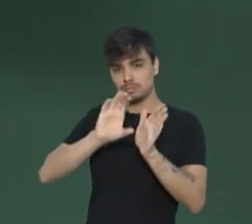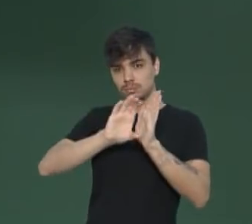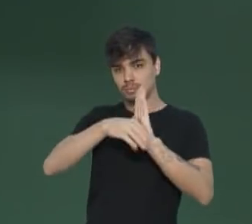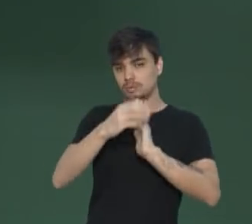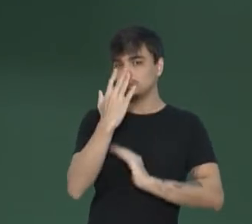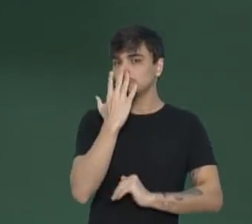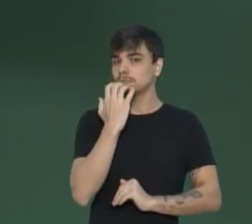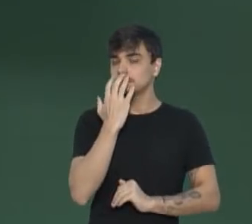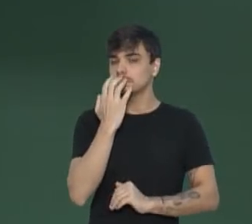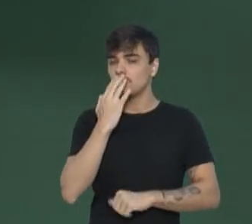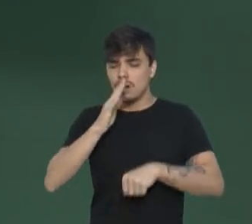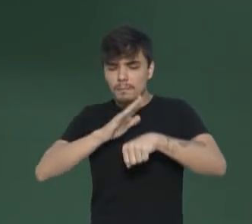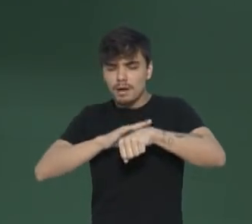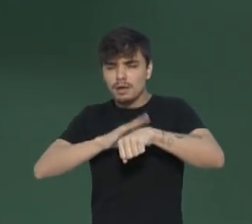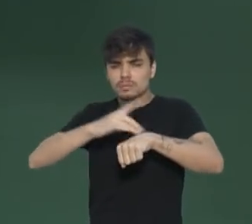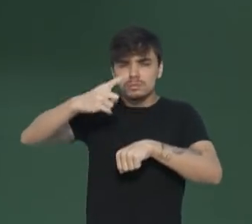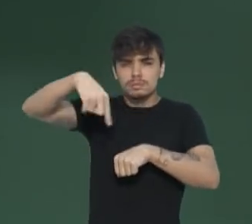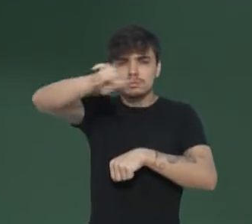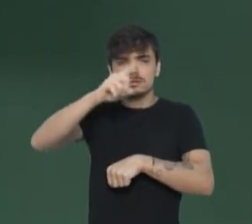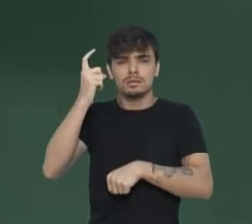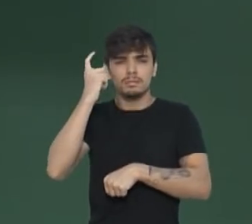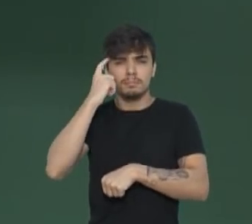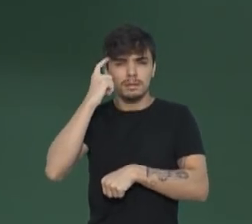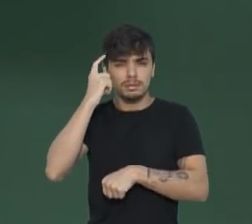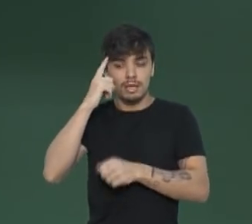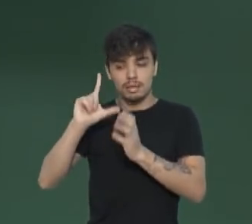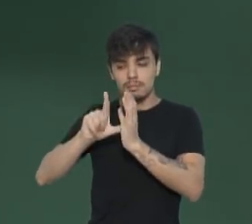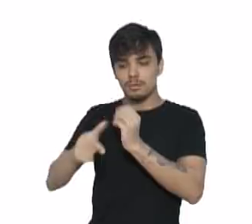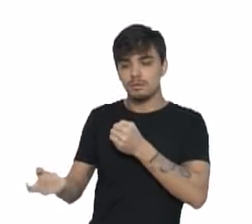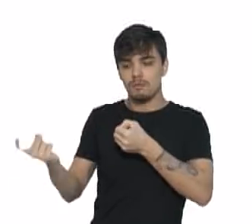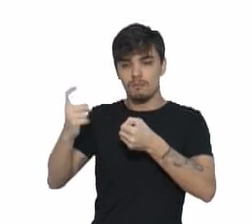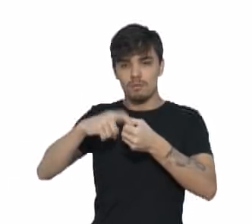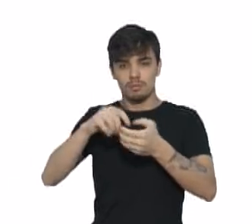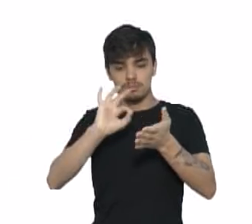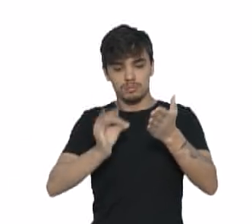vocês pensarem, depois eu volto para corrigir os dois exercícios.